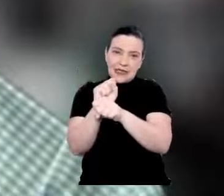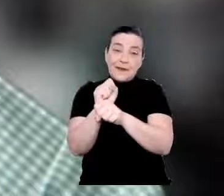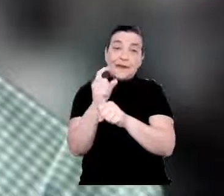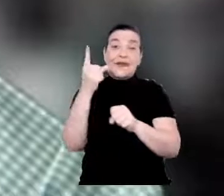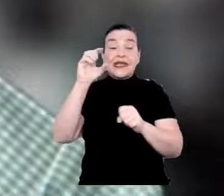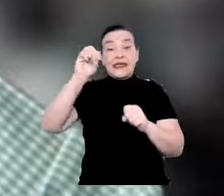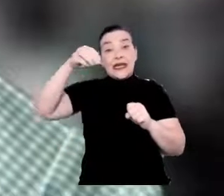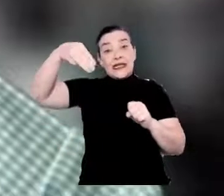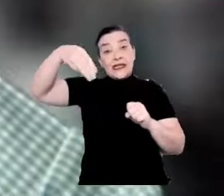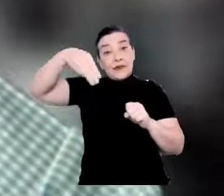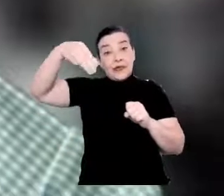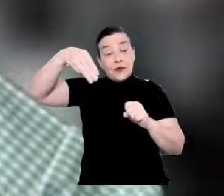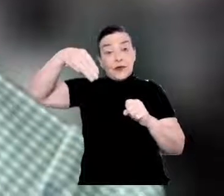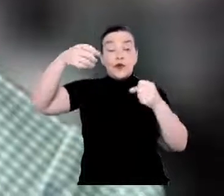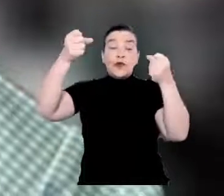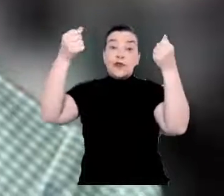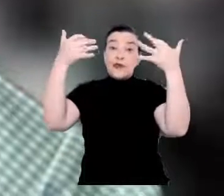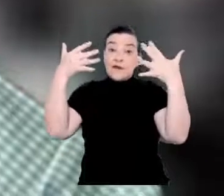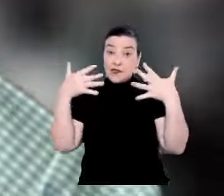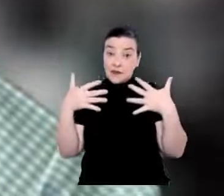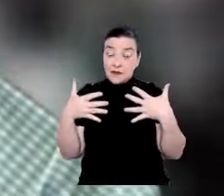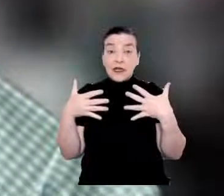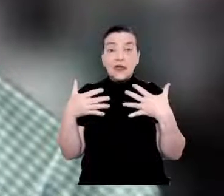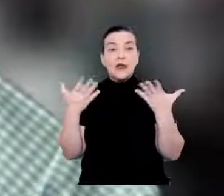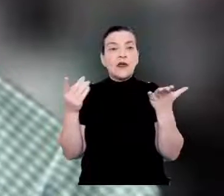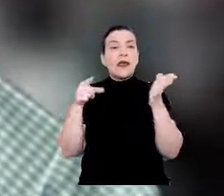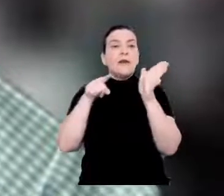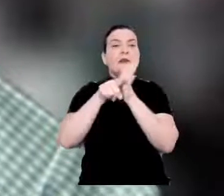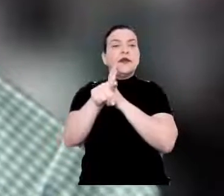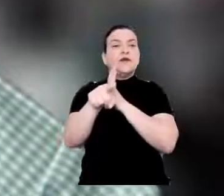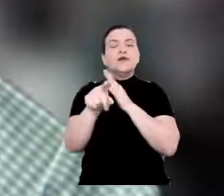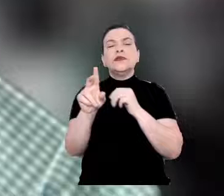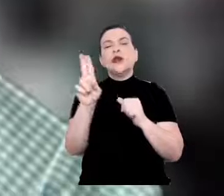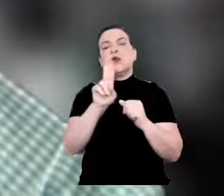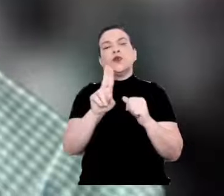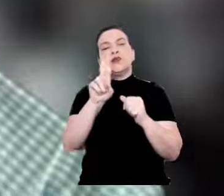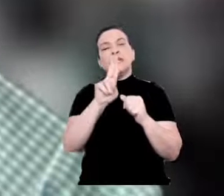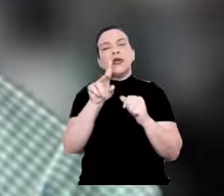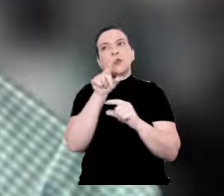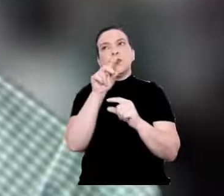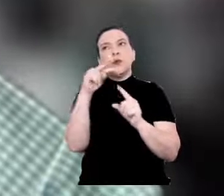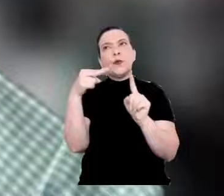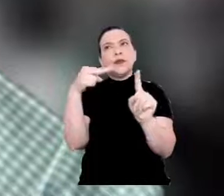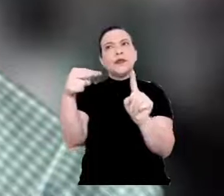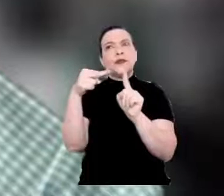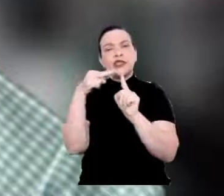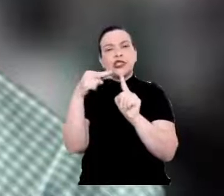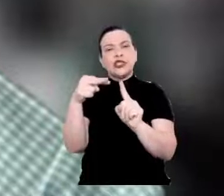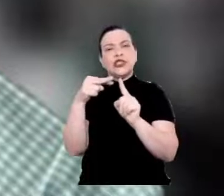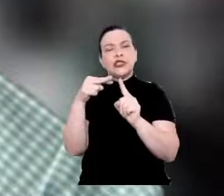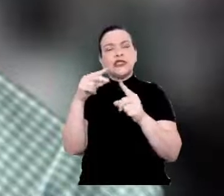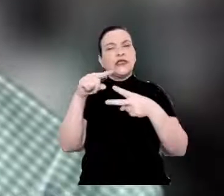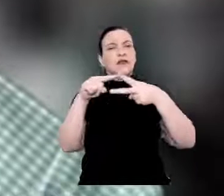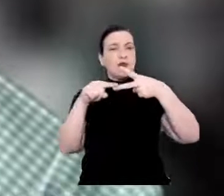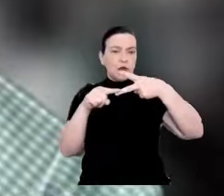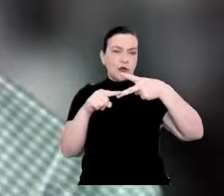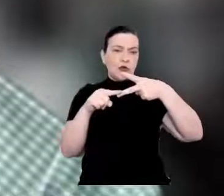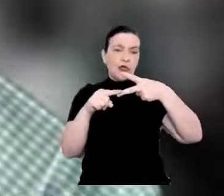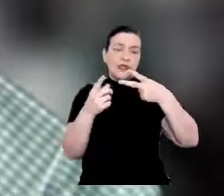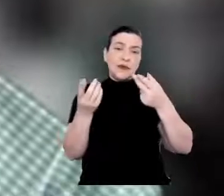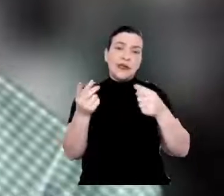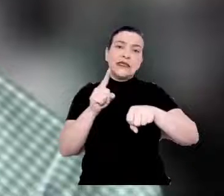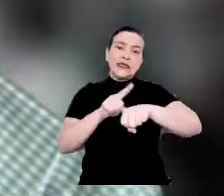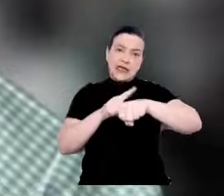tentar endereçar um ponto de vista para a pergunta usando duas perspectivas, que é incompleto, mas se houver tempo e interesse,